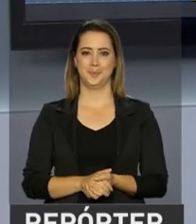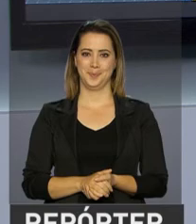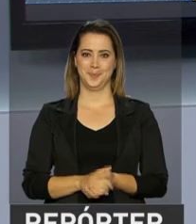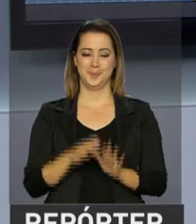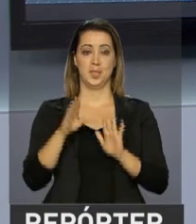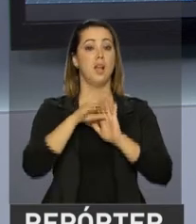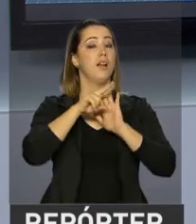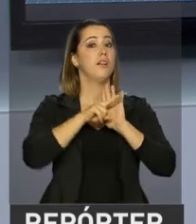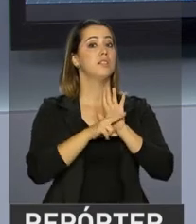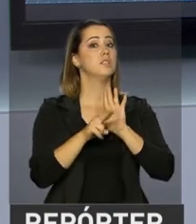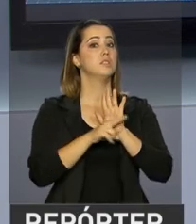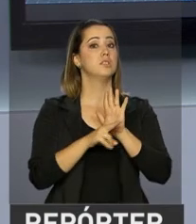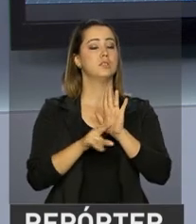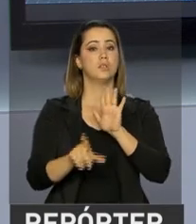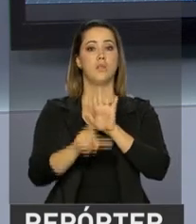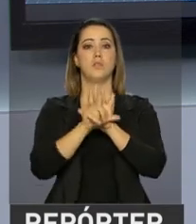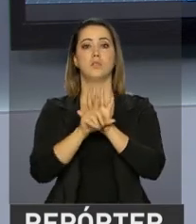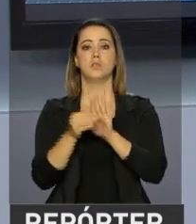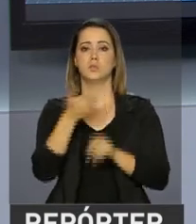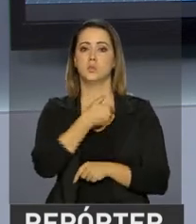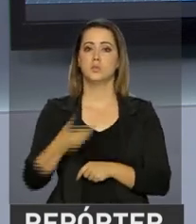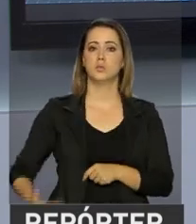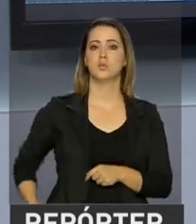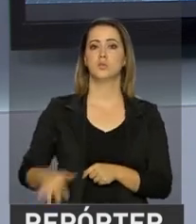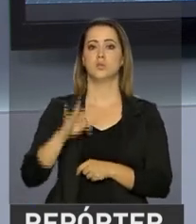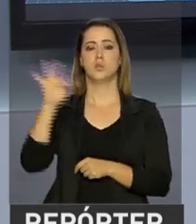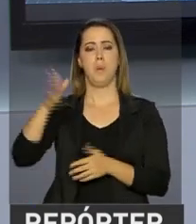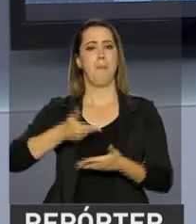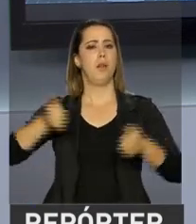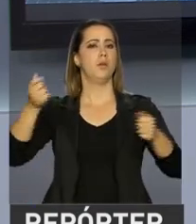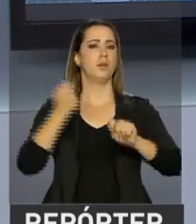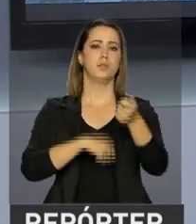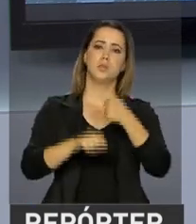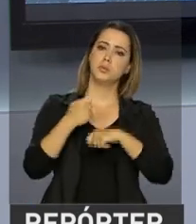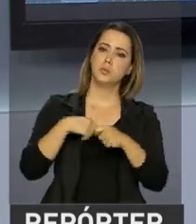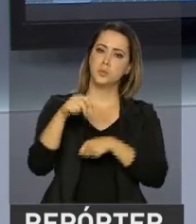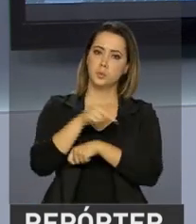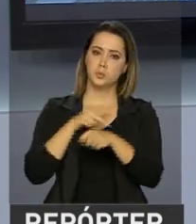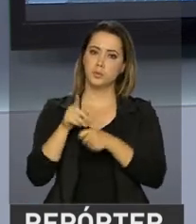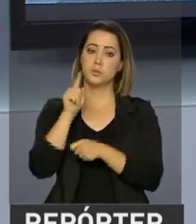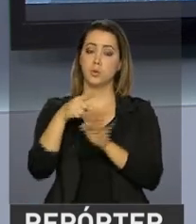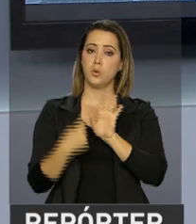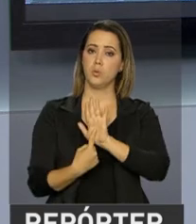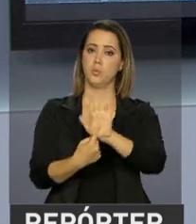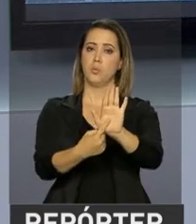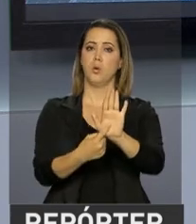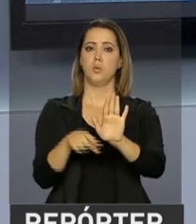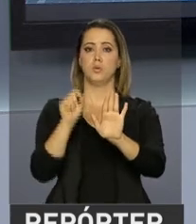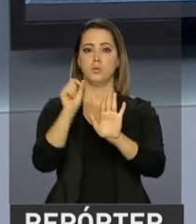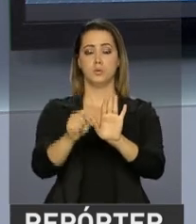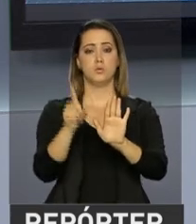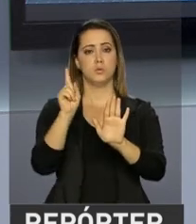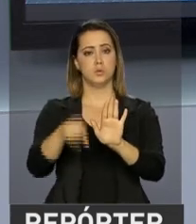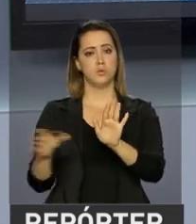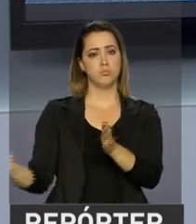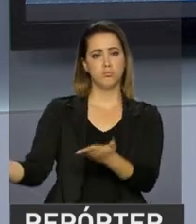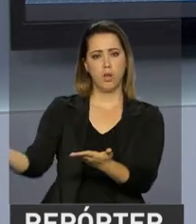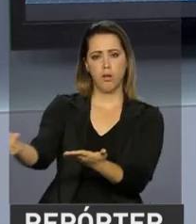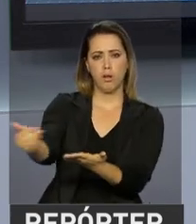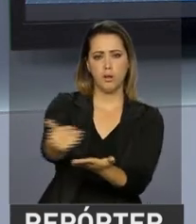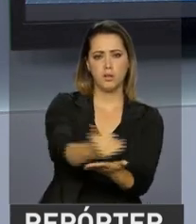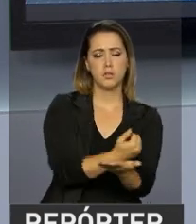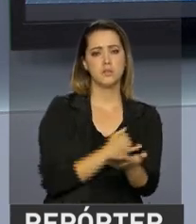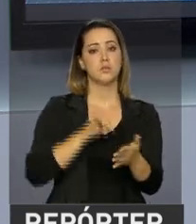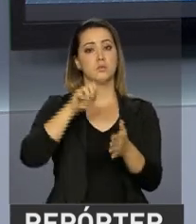reformas adotadas pelo governo federal reativar a atividade econômica do país é o que aponta o resultado na arrecadação de impostos